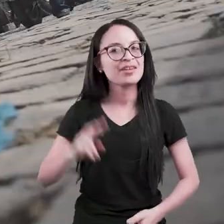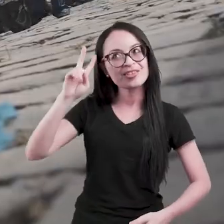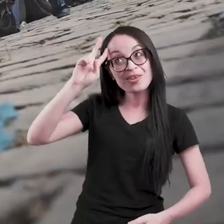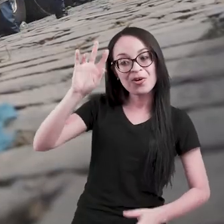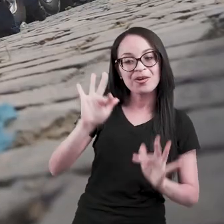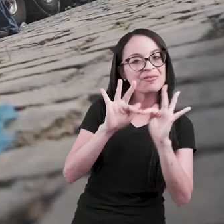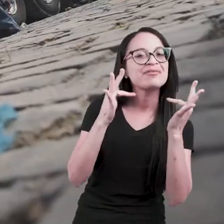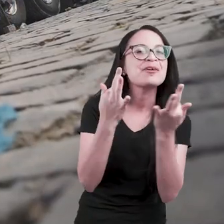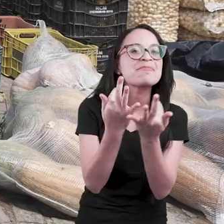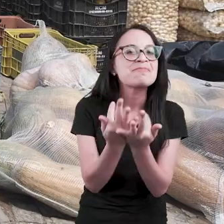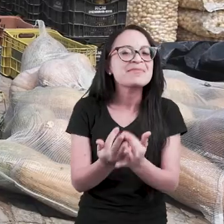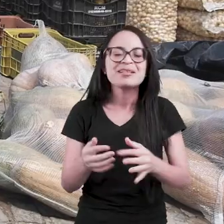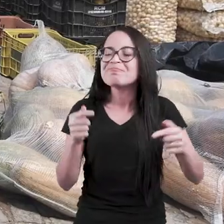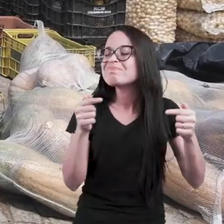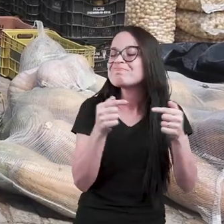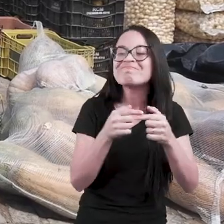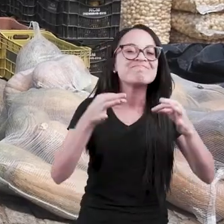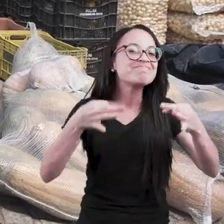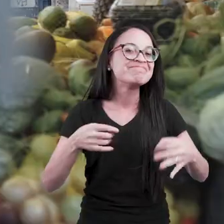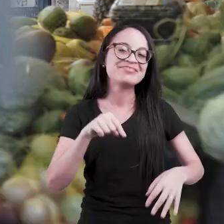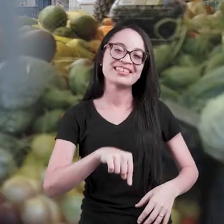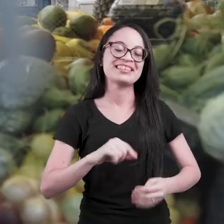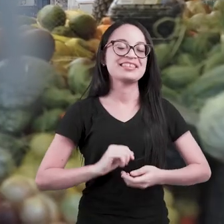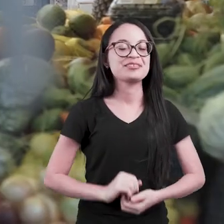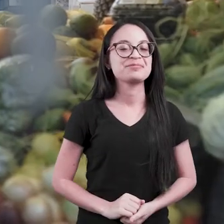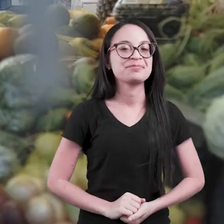A história da minha família está ligada a esse lugar.